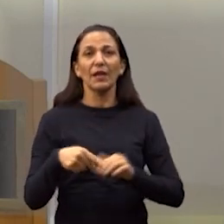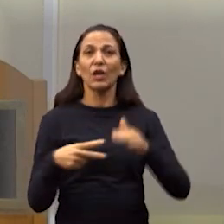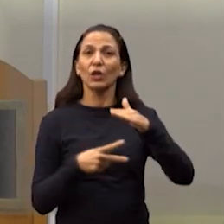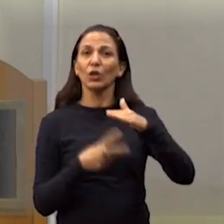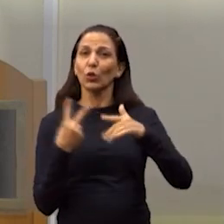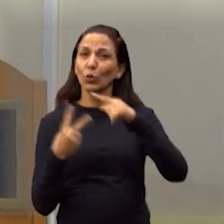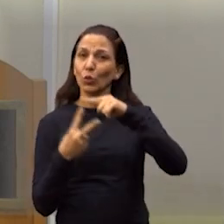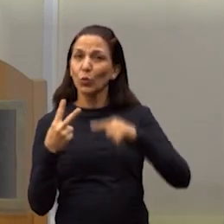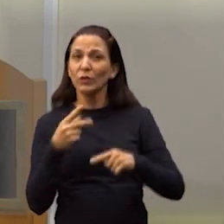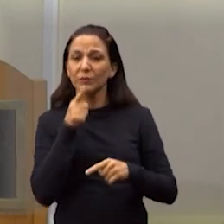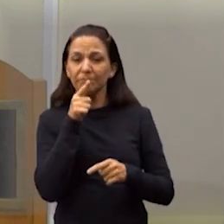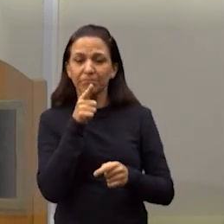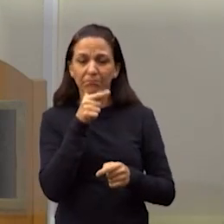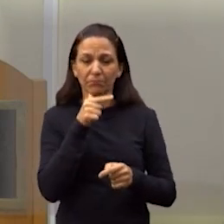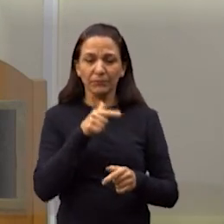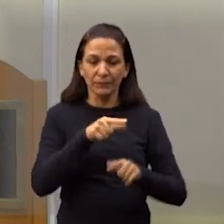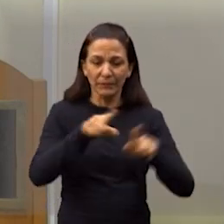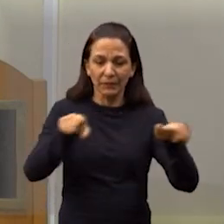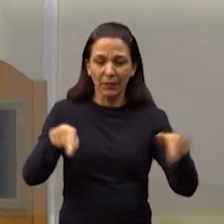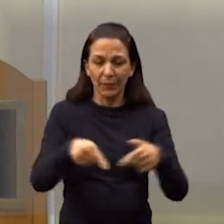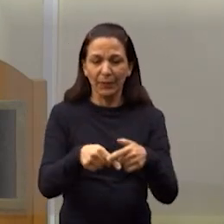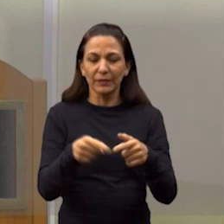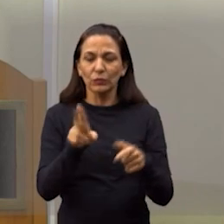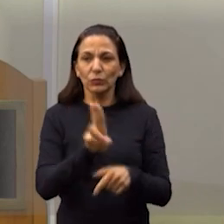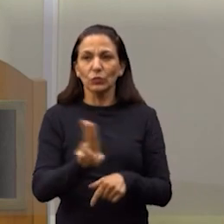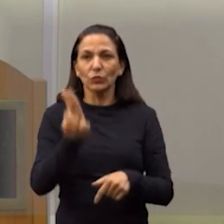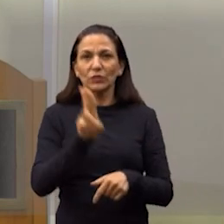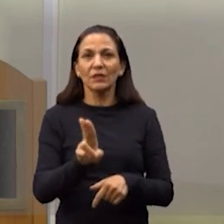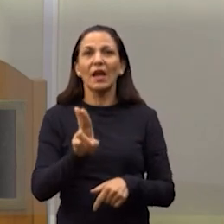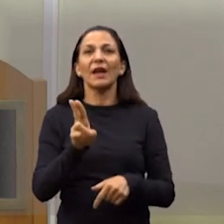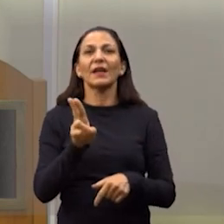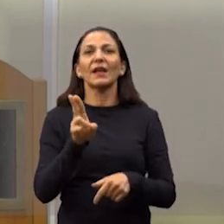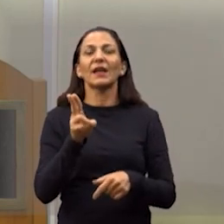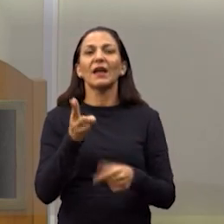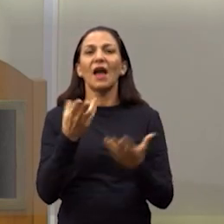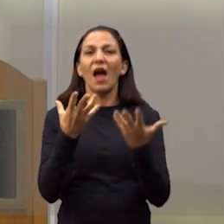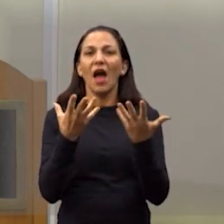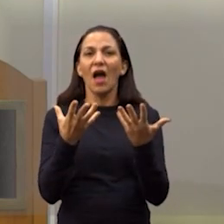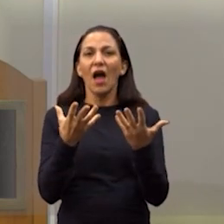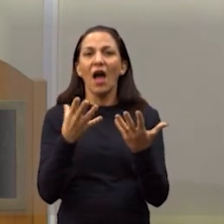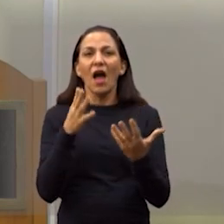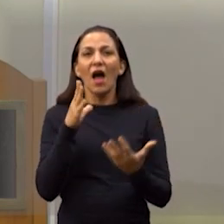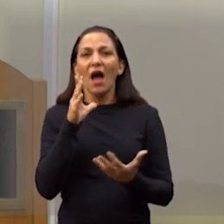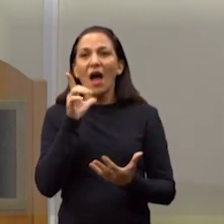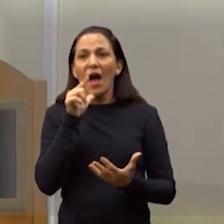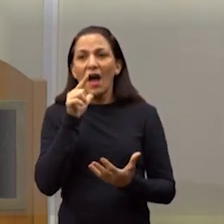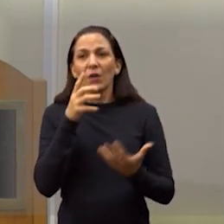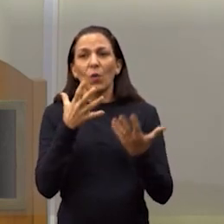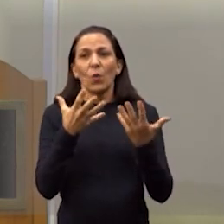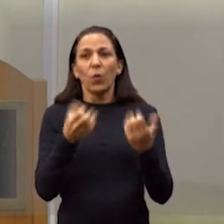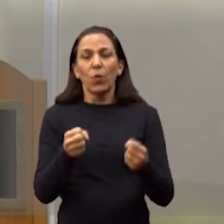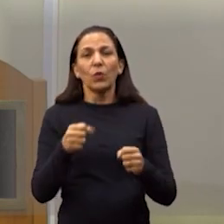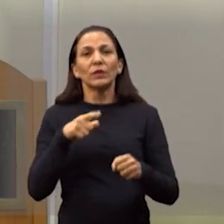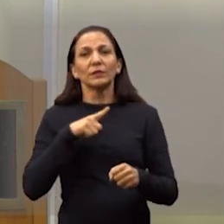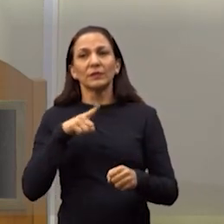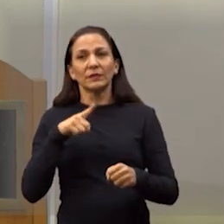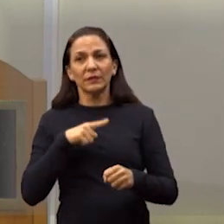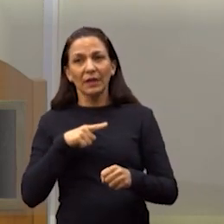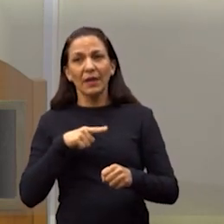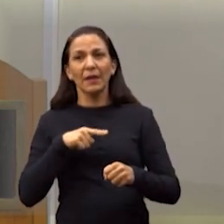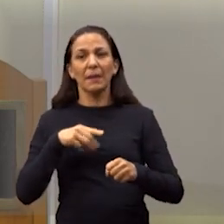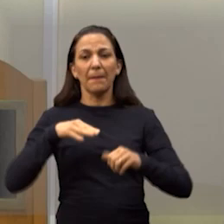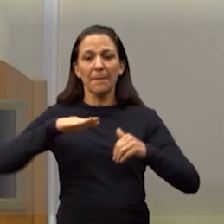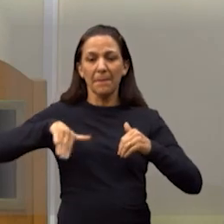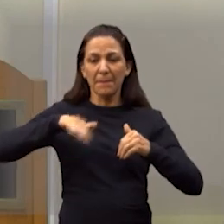a menor Será que seria era utilizada como captação da cidade desativado algumas décadas a represa maior tem